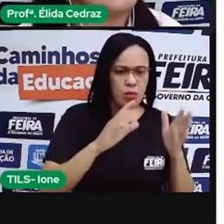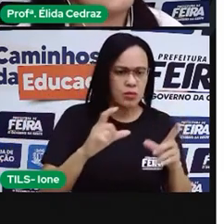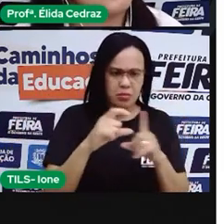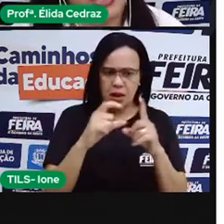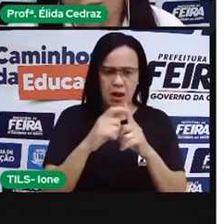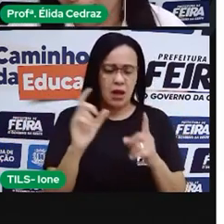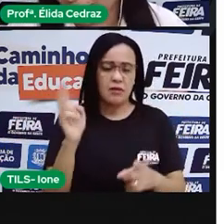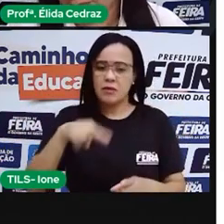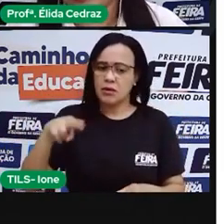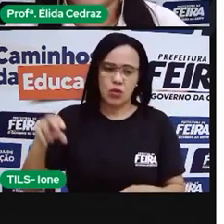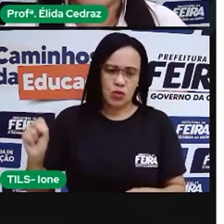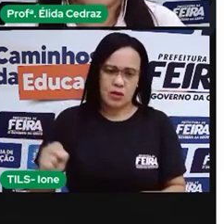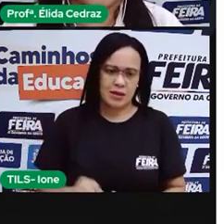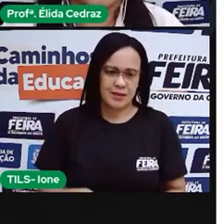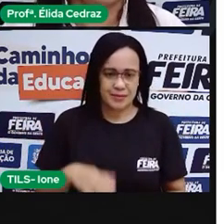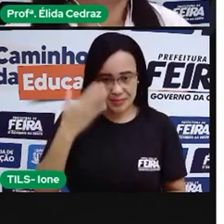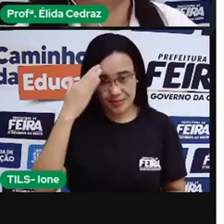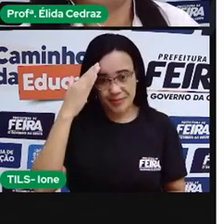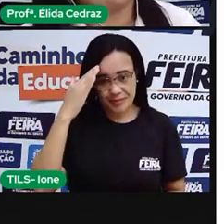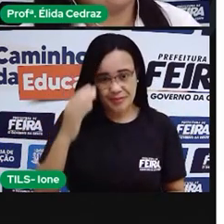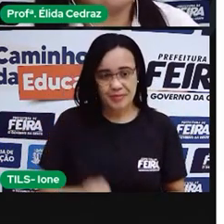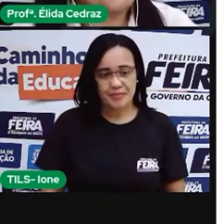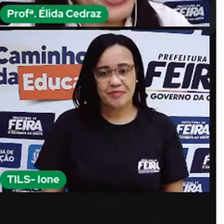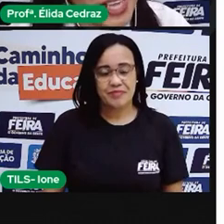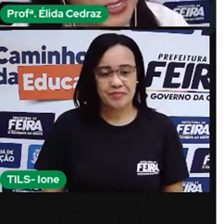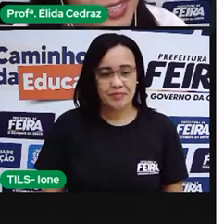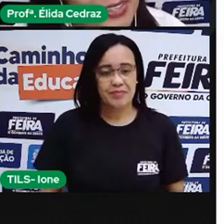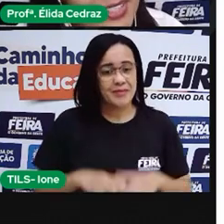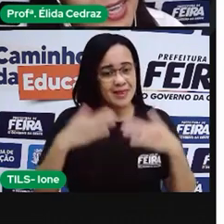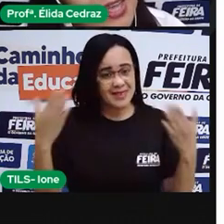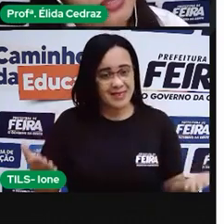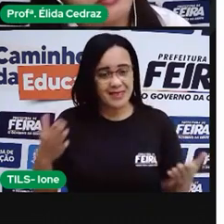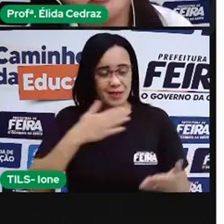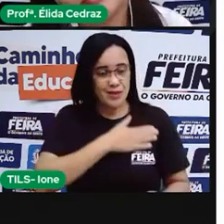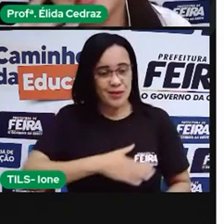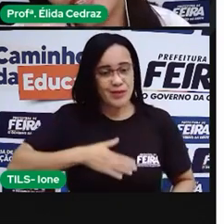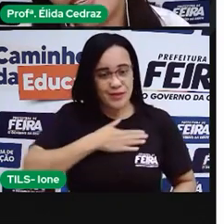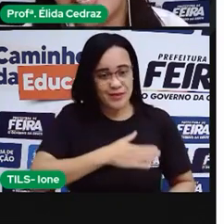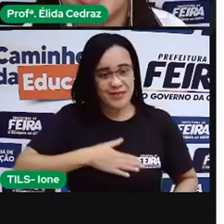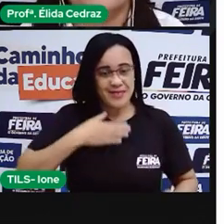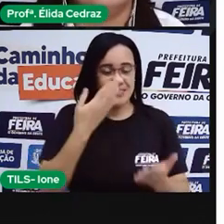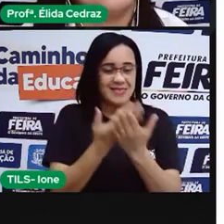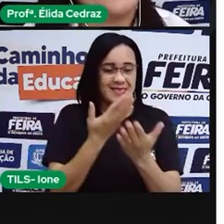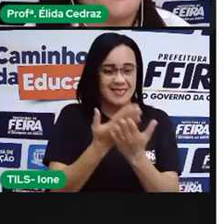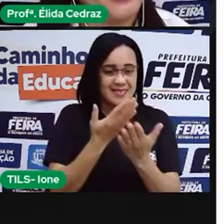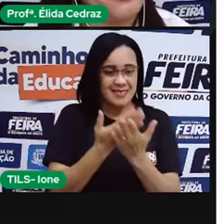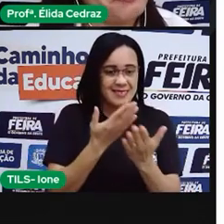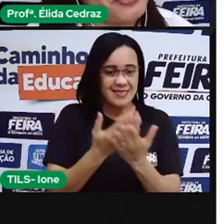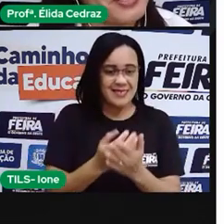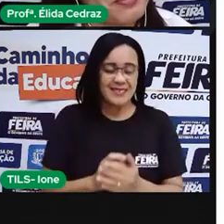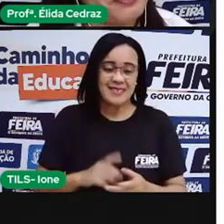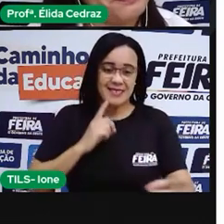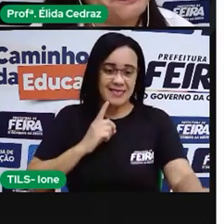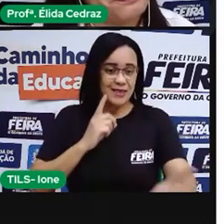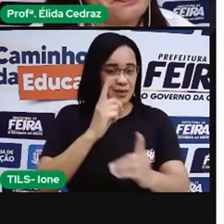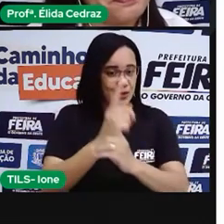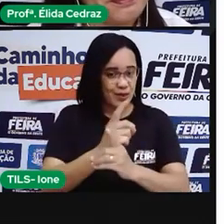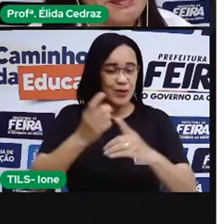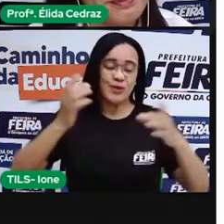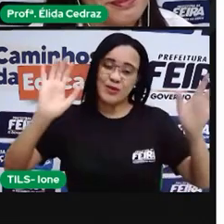com C cedilha. Então, gostaram da nossa aula? Então, eu te aguardo na próxima.